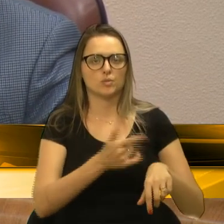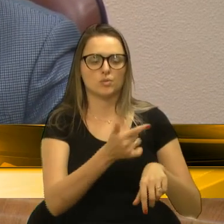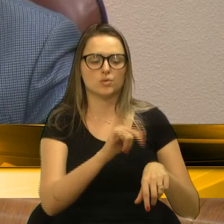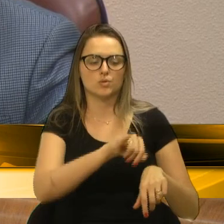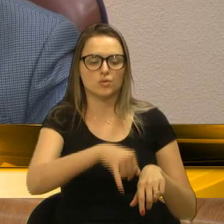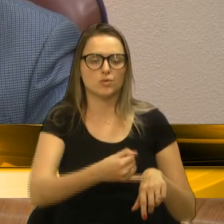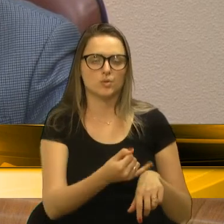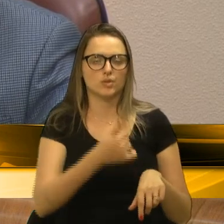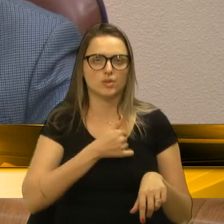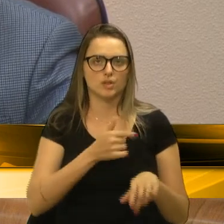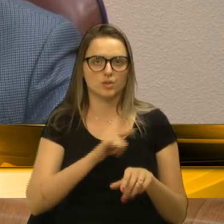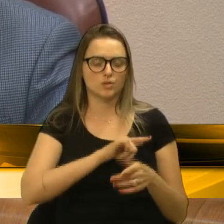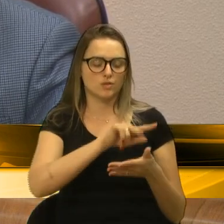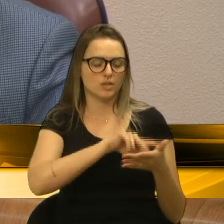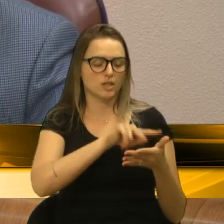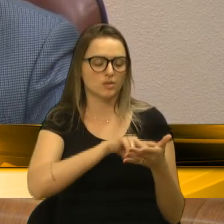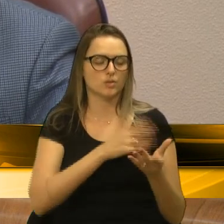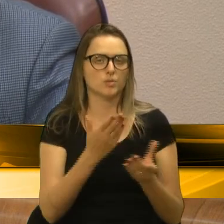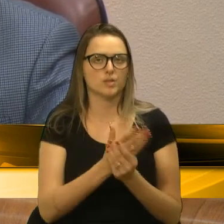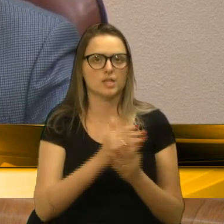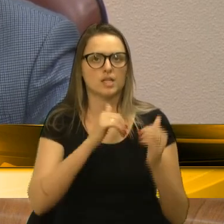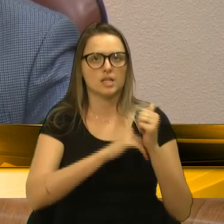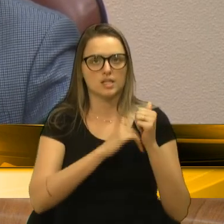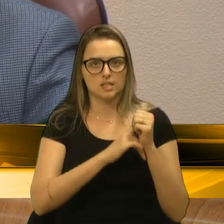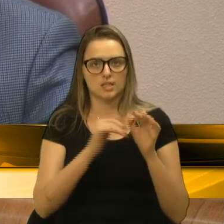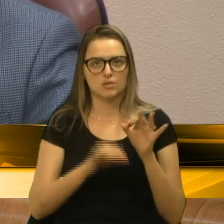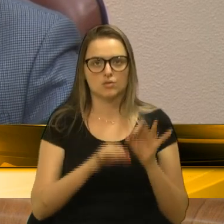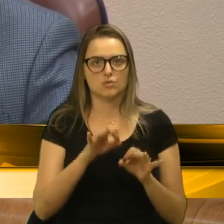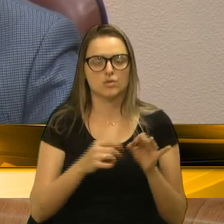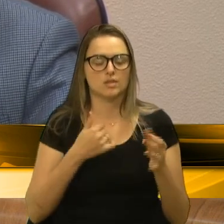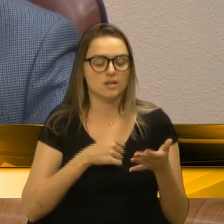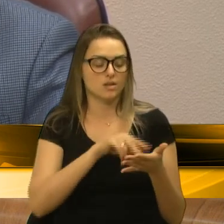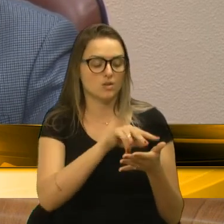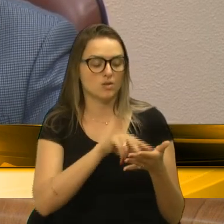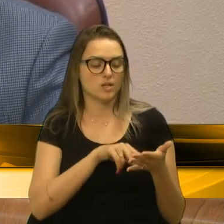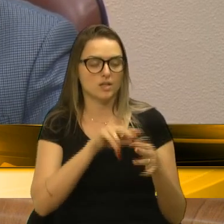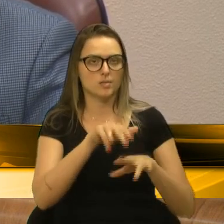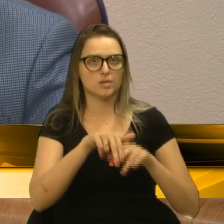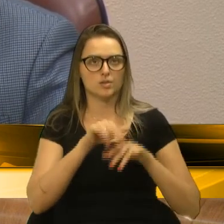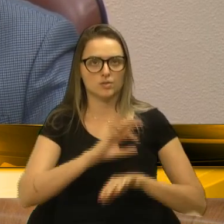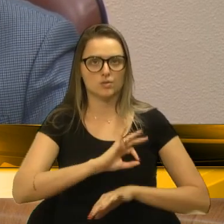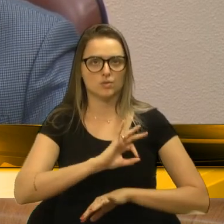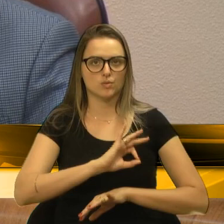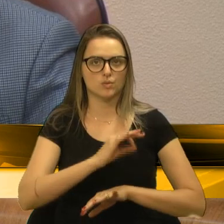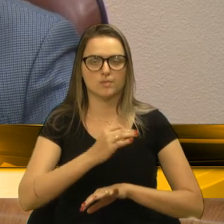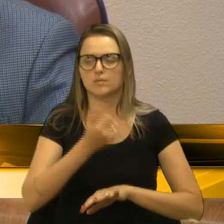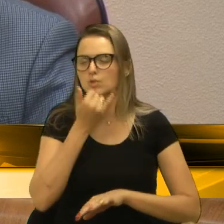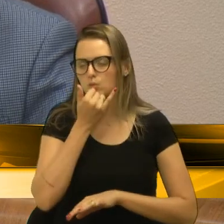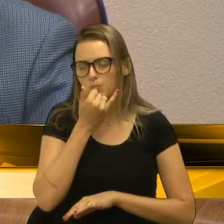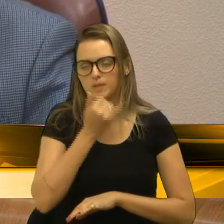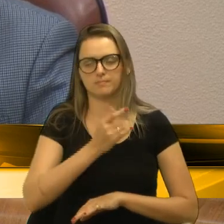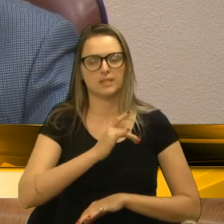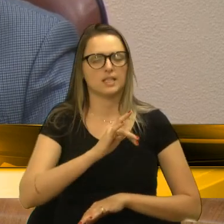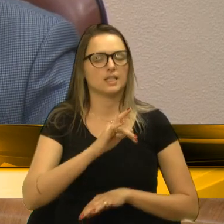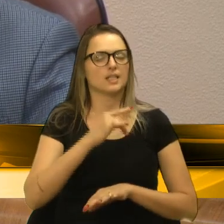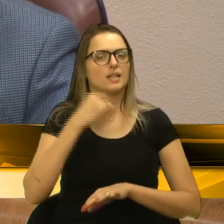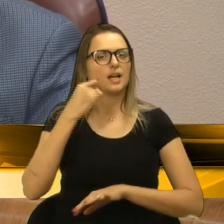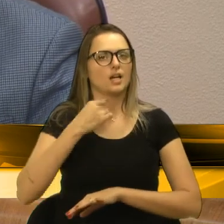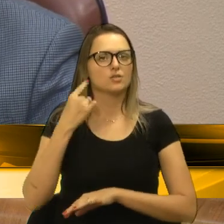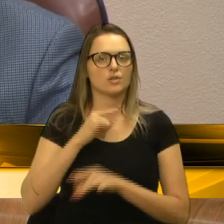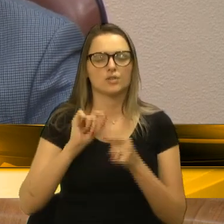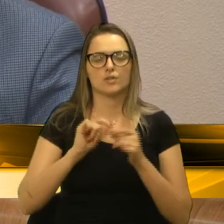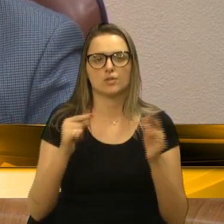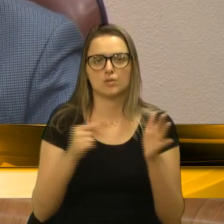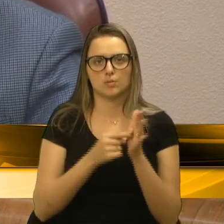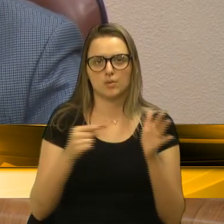oportunidade. Eu tive acesso, embora o processo corra em segredo de justiça, tive acesso através dos advogados que fazem a defesa do vereador Tomé, e ali está bem claro que o depoimento dado na